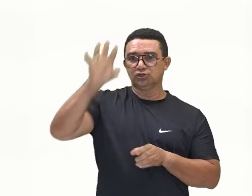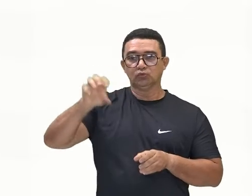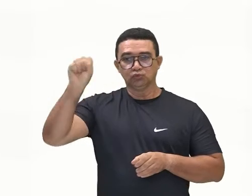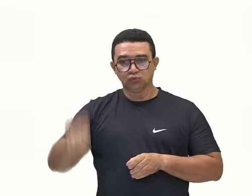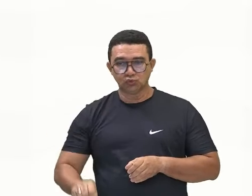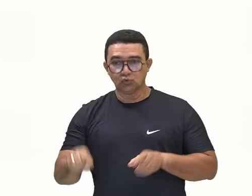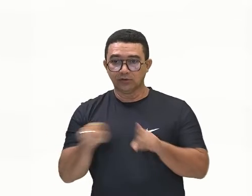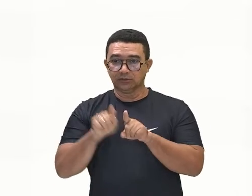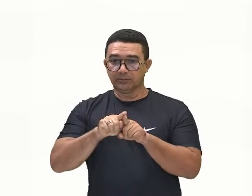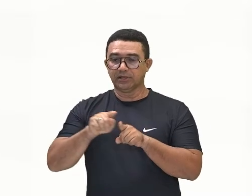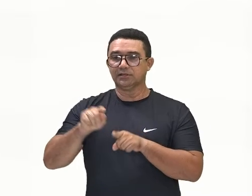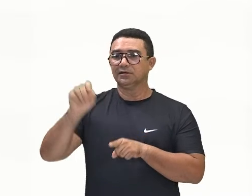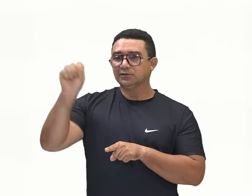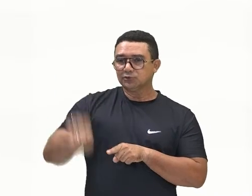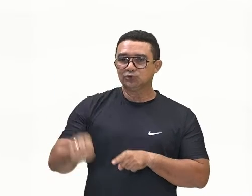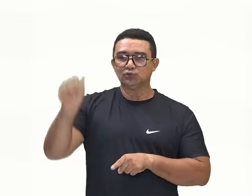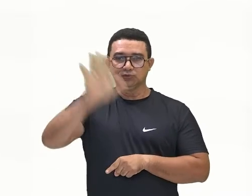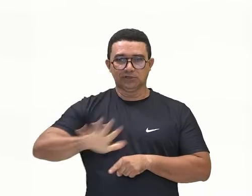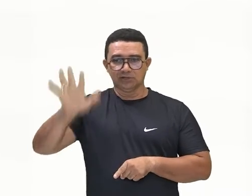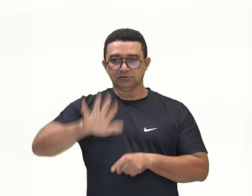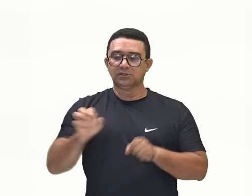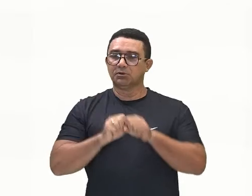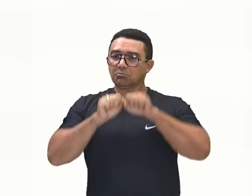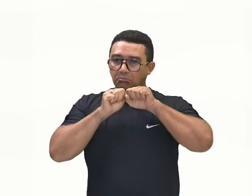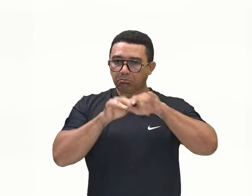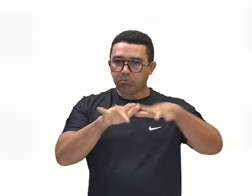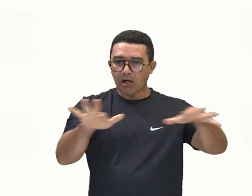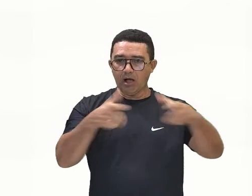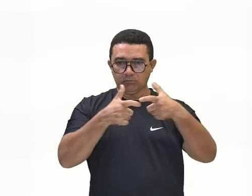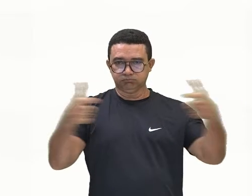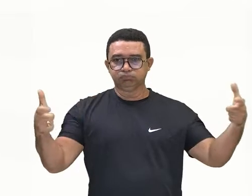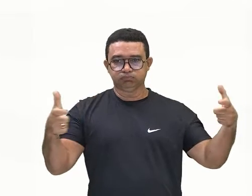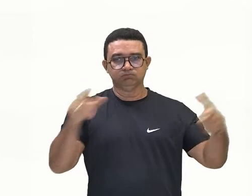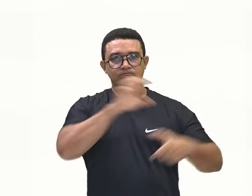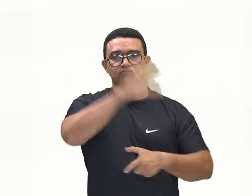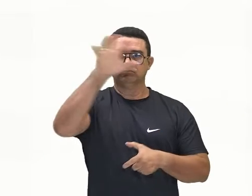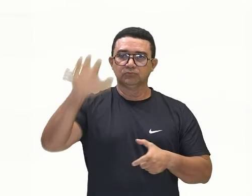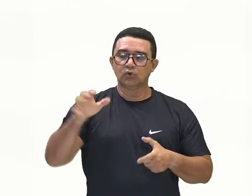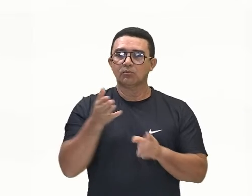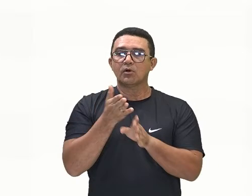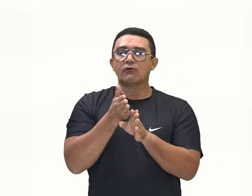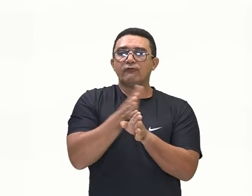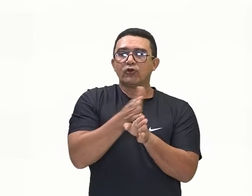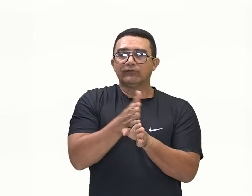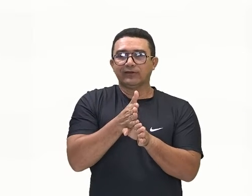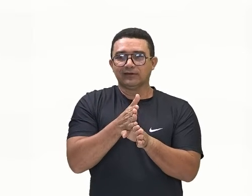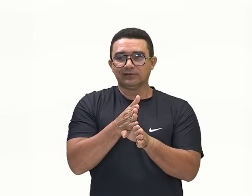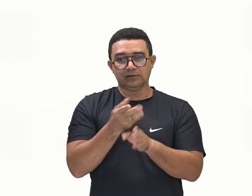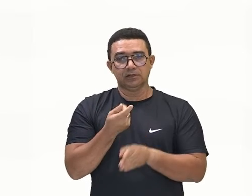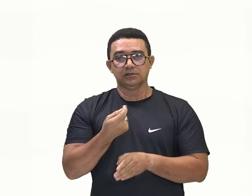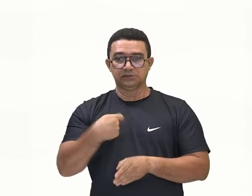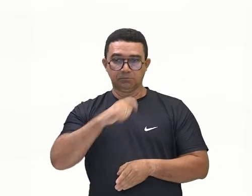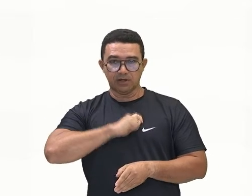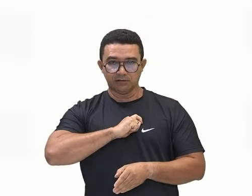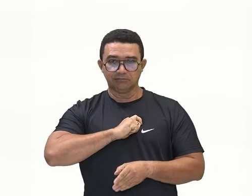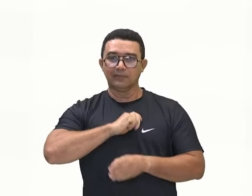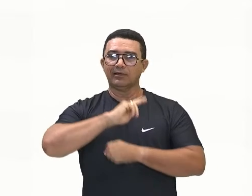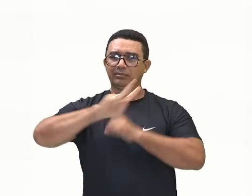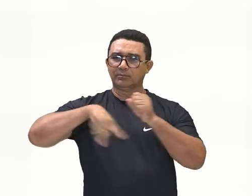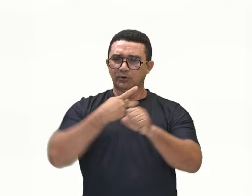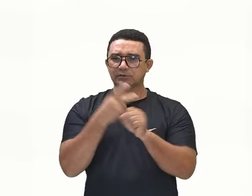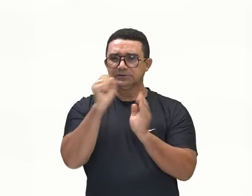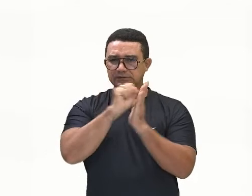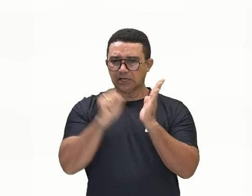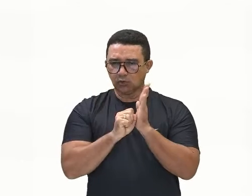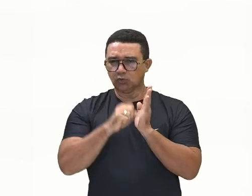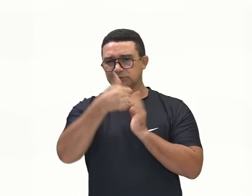para poder povoar aquela região com a fronteira com a Espanha. Mais tarde, lá nos séculos XIX